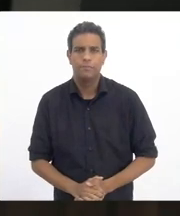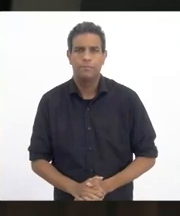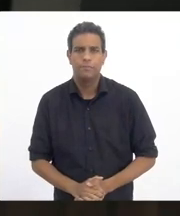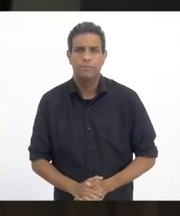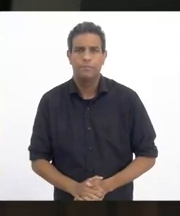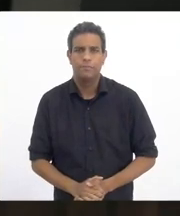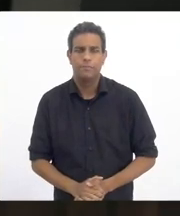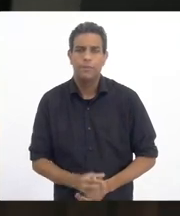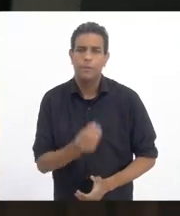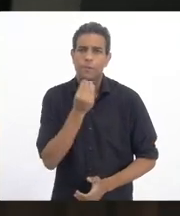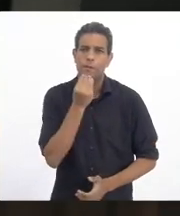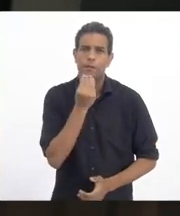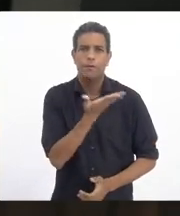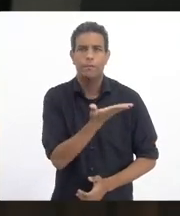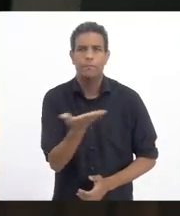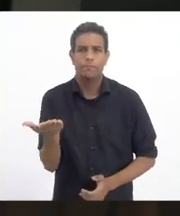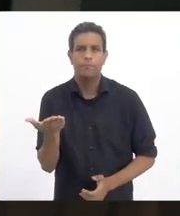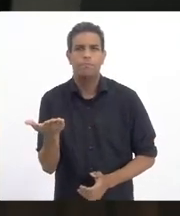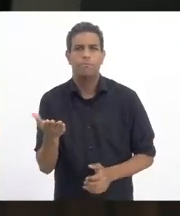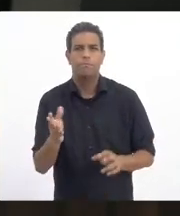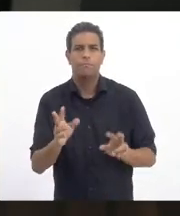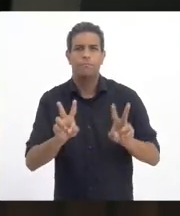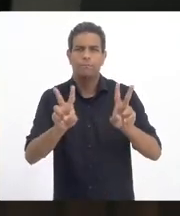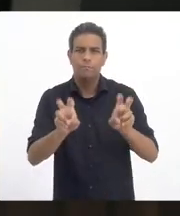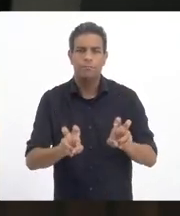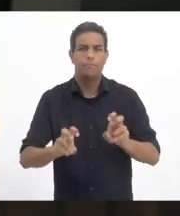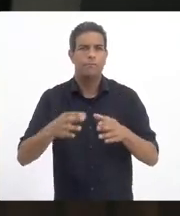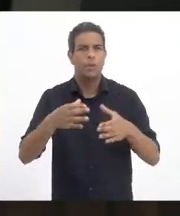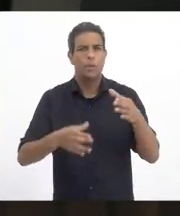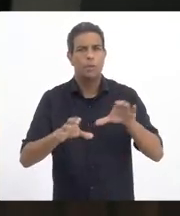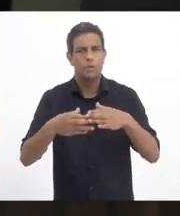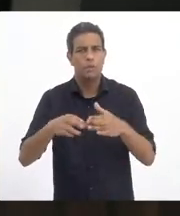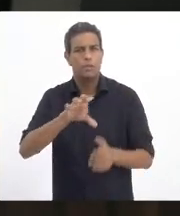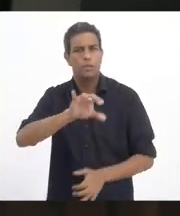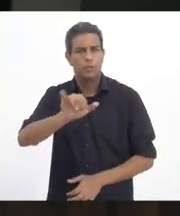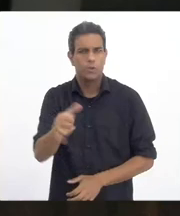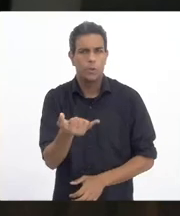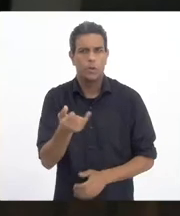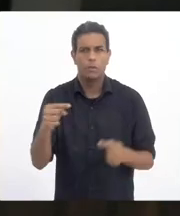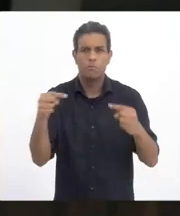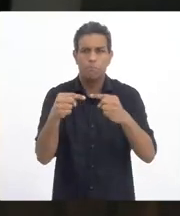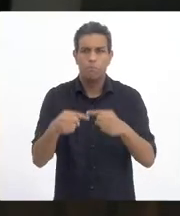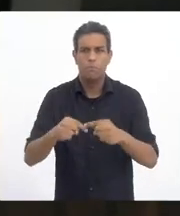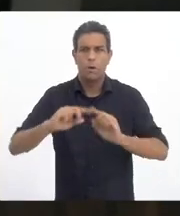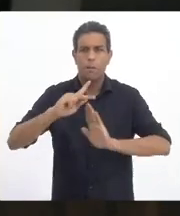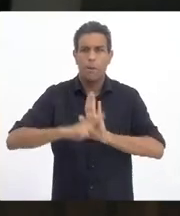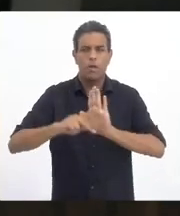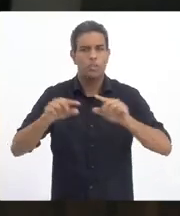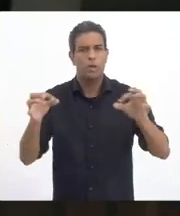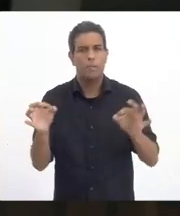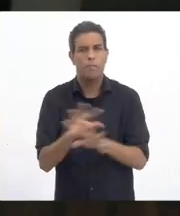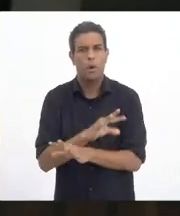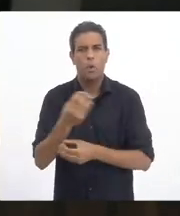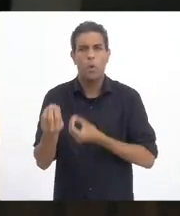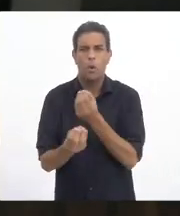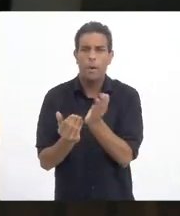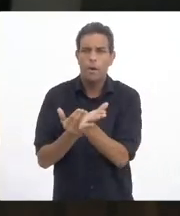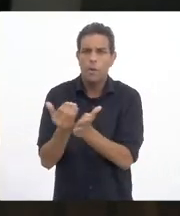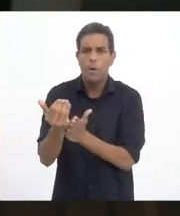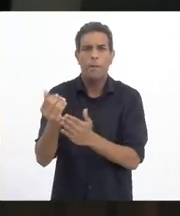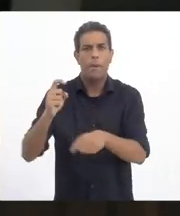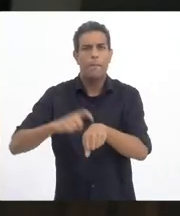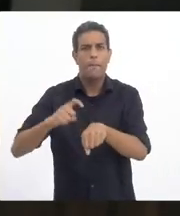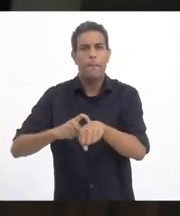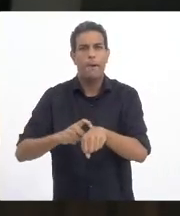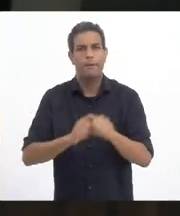É óbvio que o parecer da Comissão de Constituição e Justiça não define o projeto. Ele dá